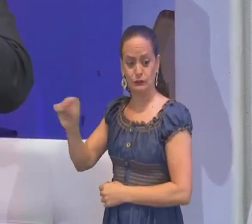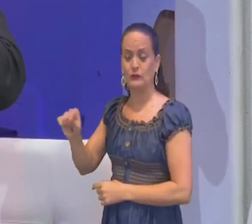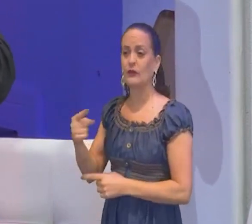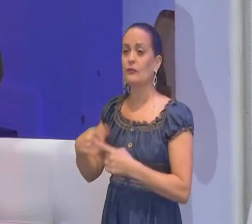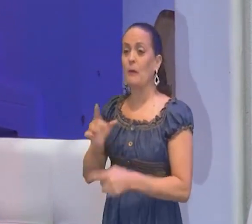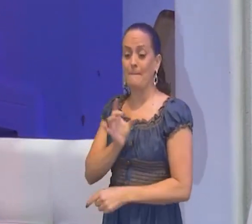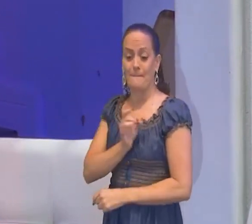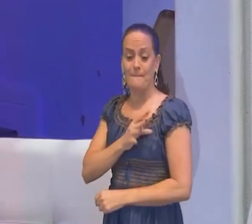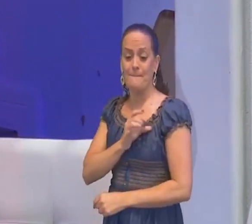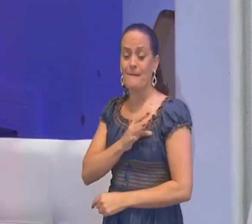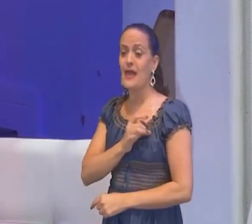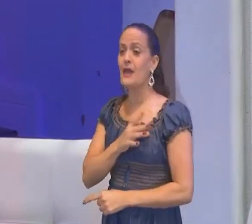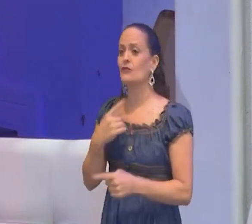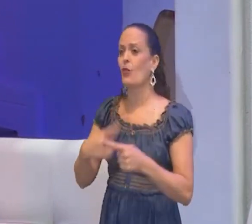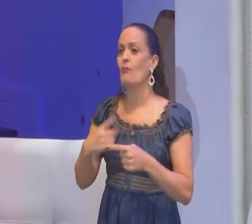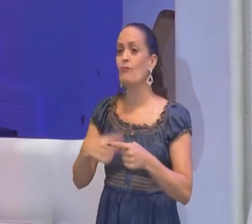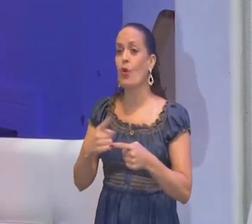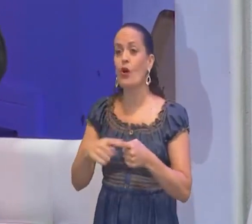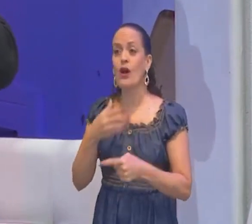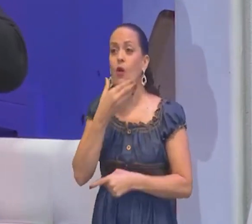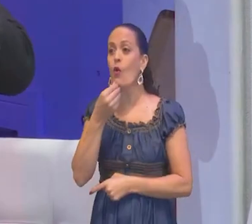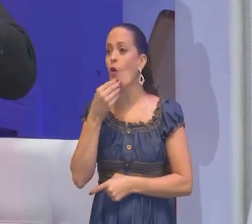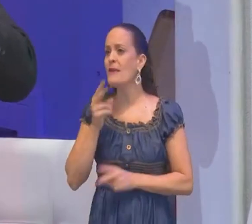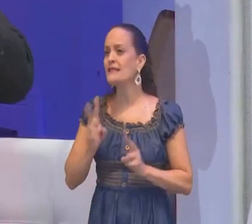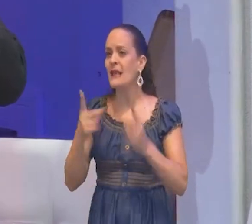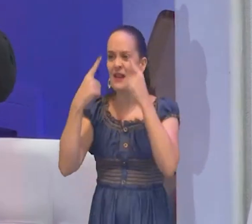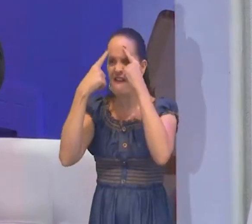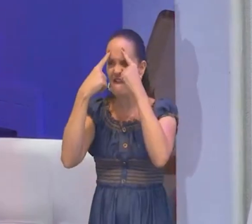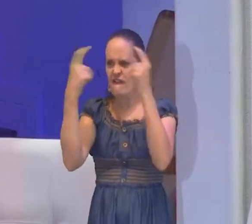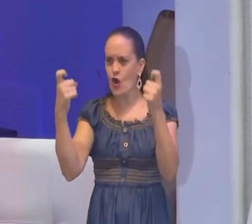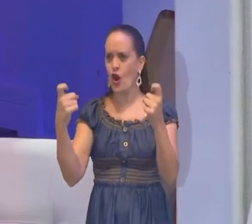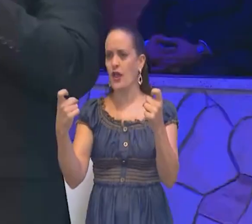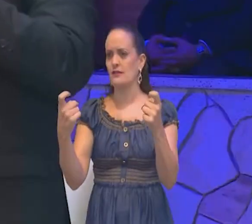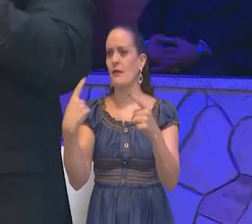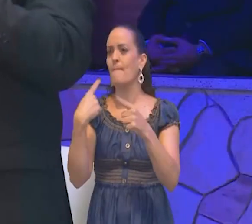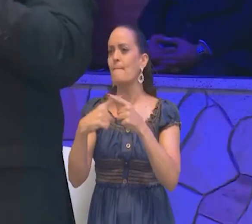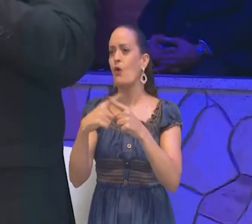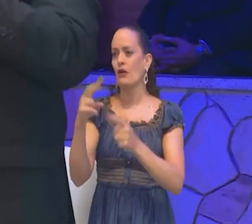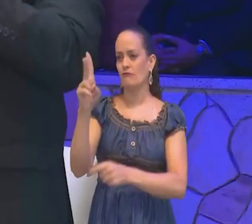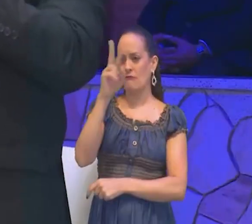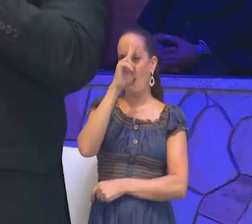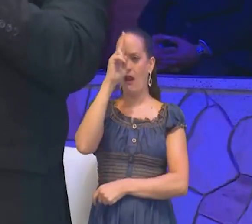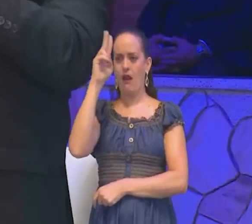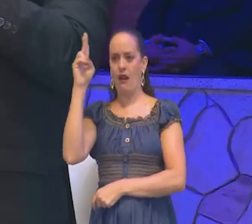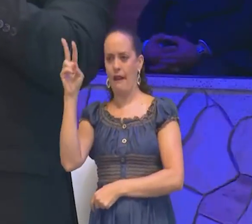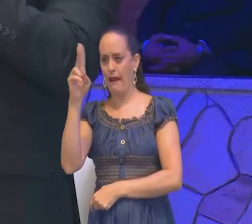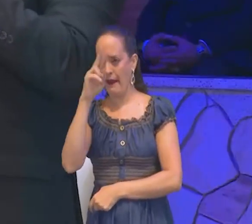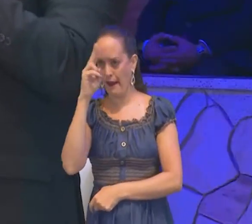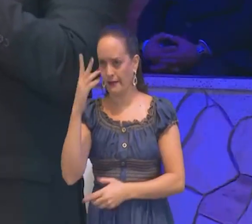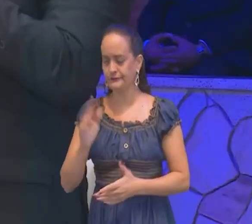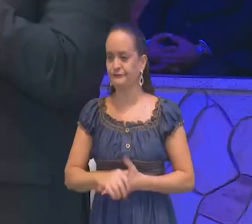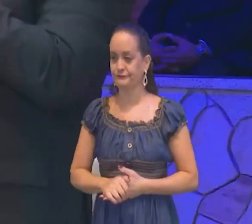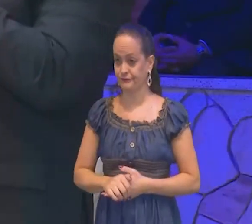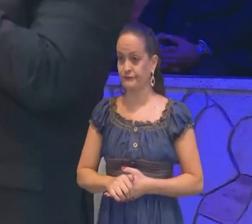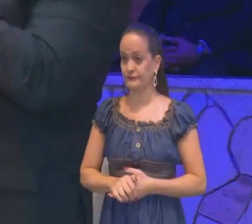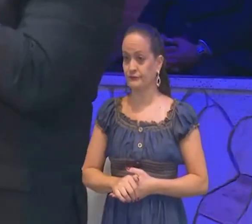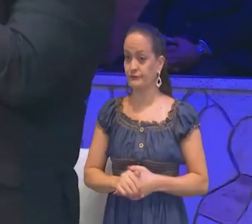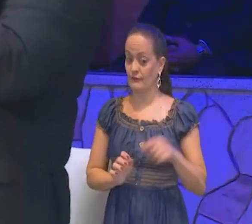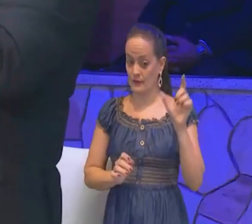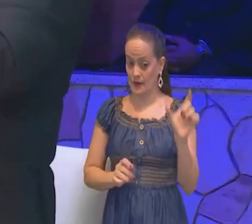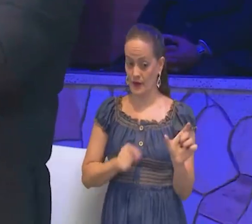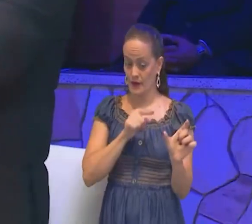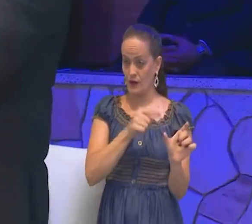medo, porque aquele homem ficava violento por conta da sua embriaguez. E este homem um dia, e isto é um fato,